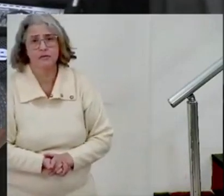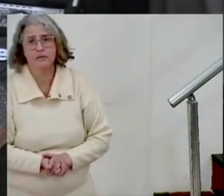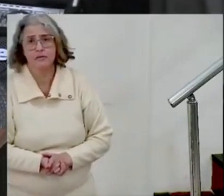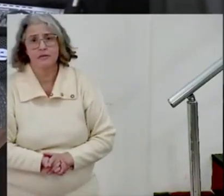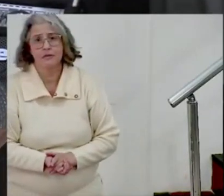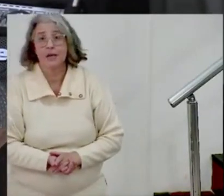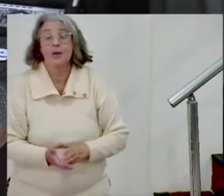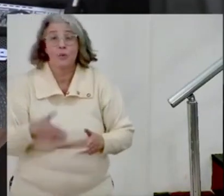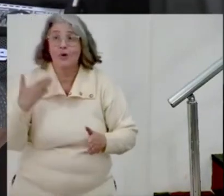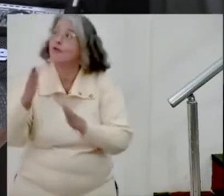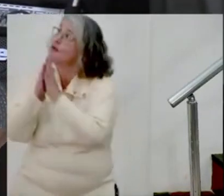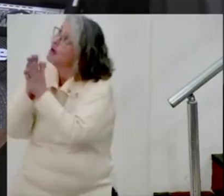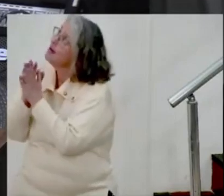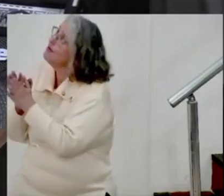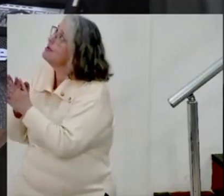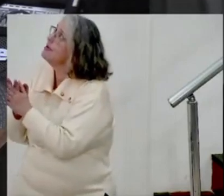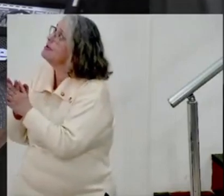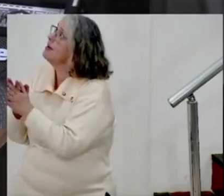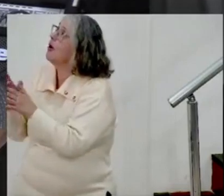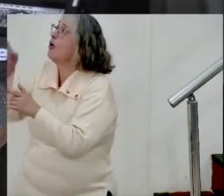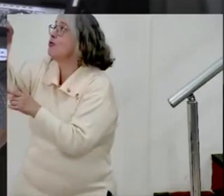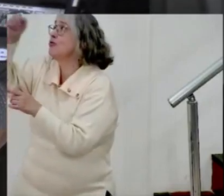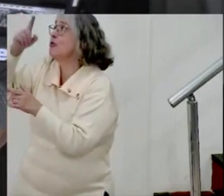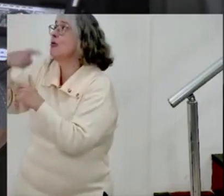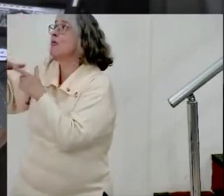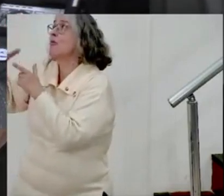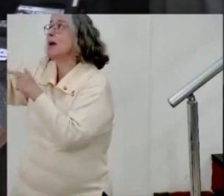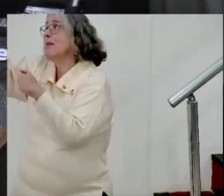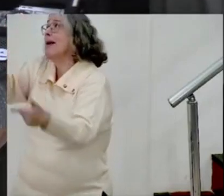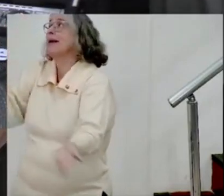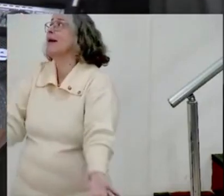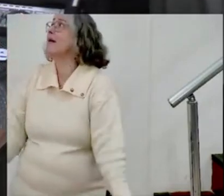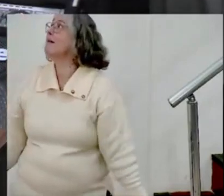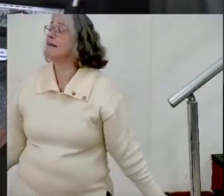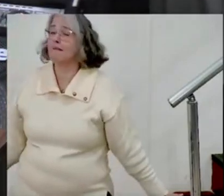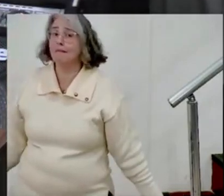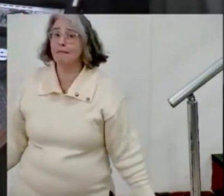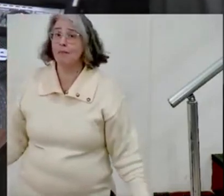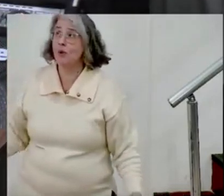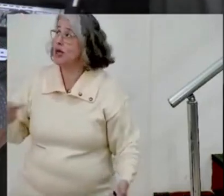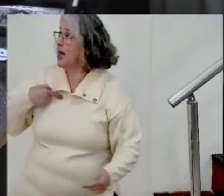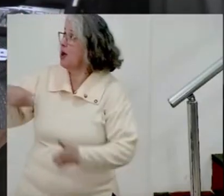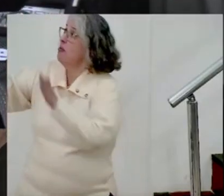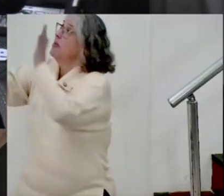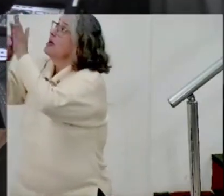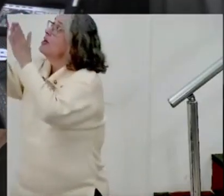aqui. Não sou eu, é o Senhor. Porque eu sou seu. O Senhor